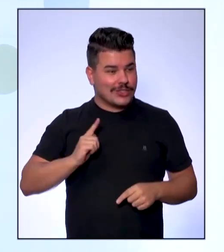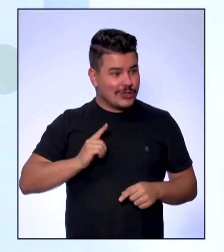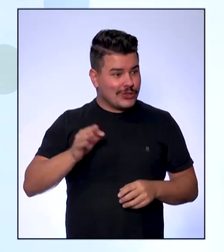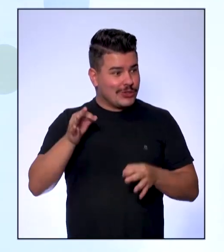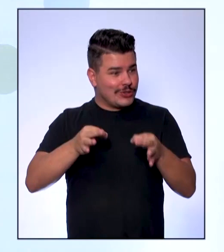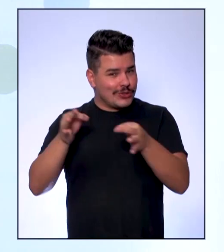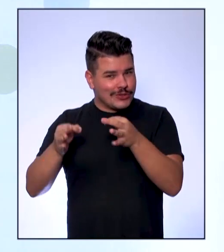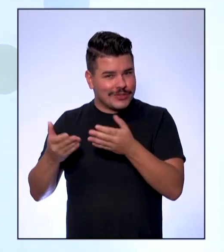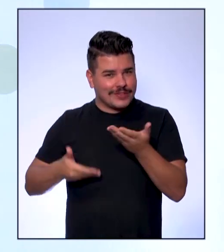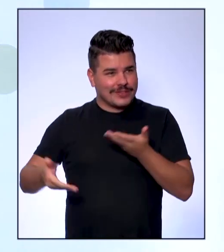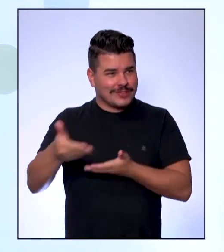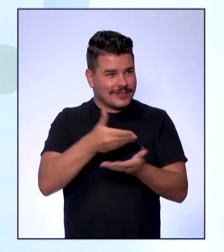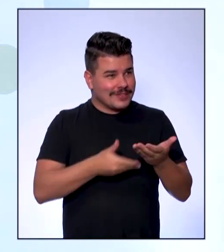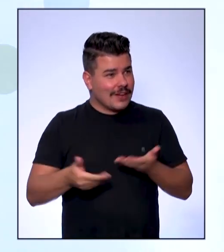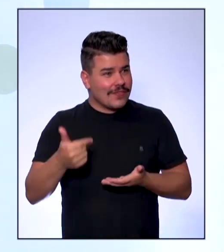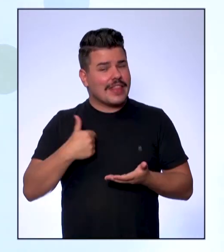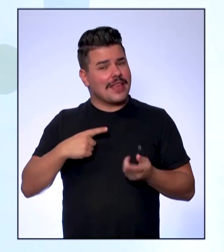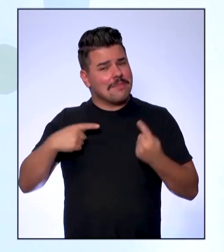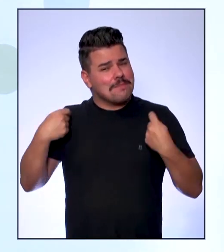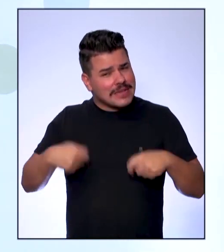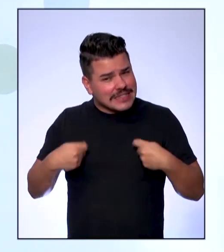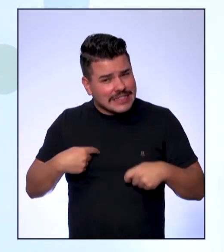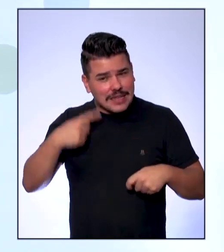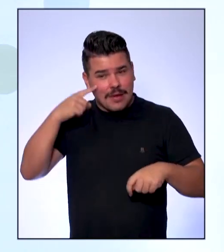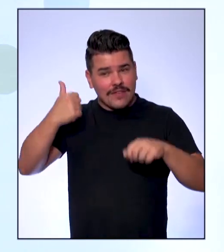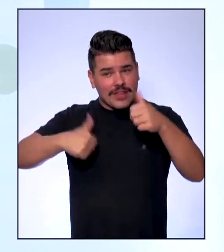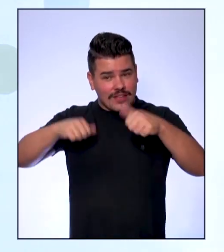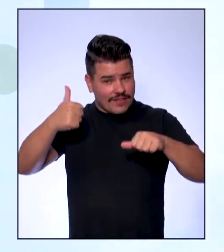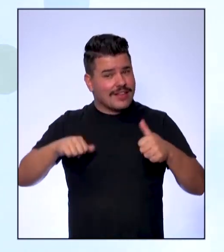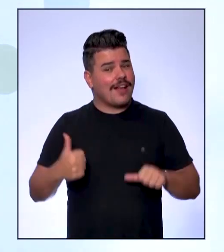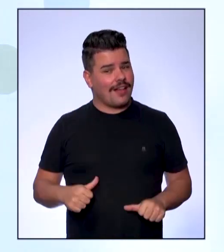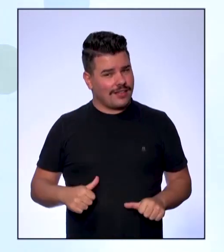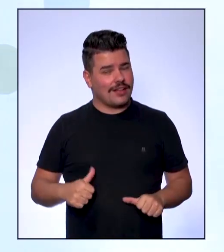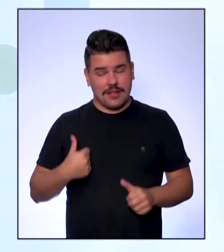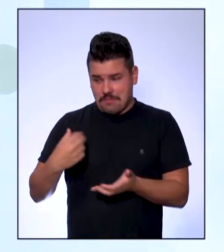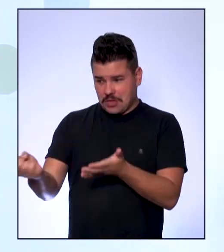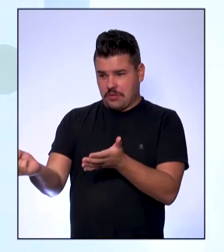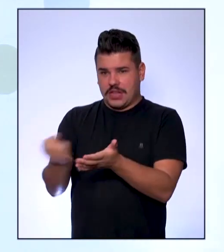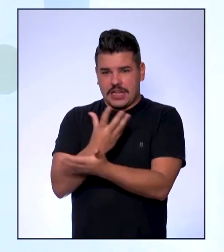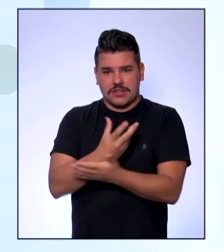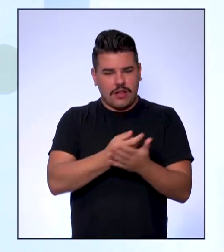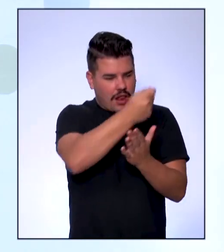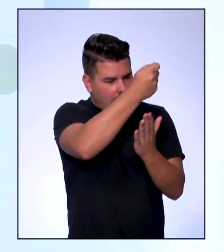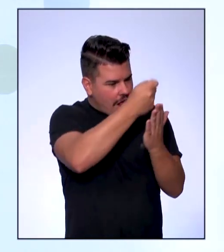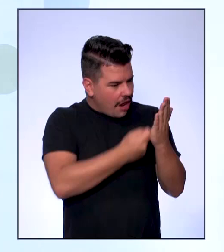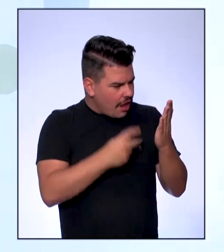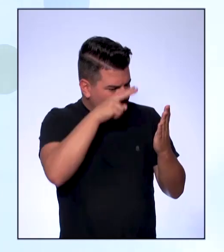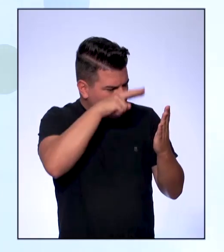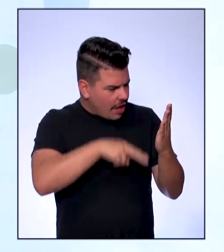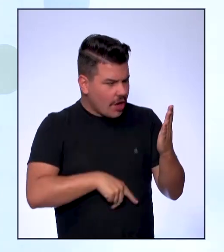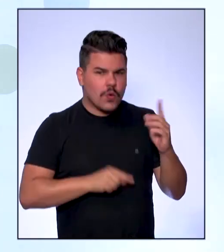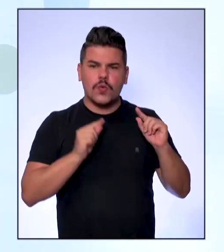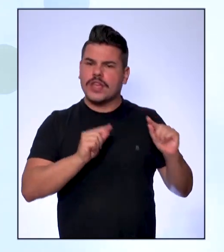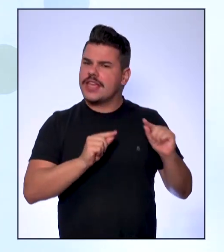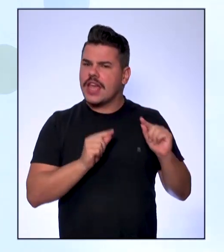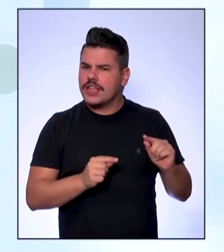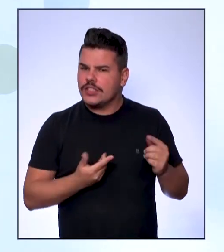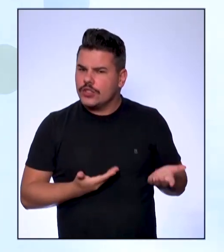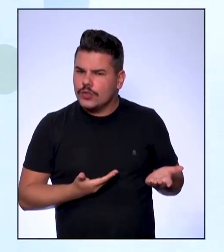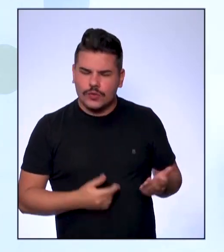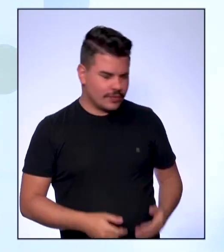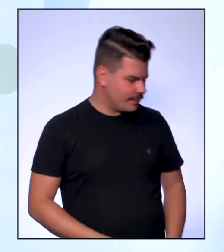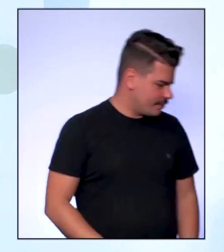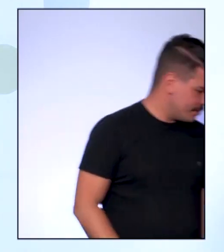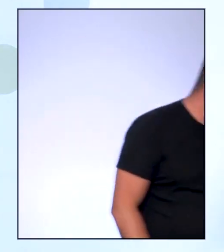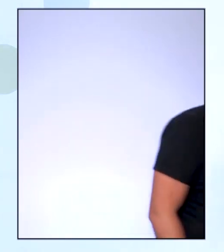nenhuma fonte, é bom você dar uma checada, né? Você recebeu, viu aquele textão do WhatsApp, do Facebook com uma moça